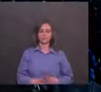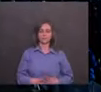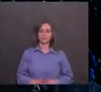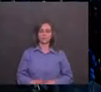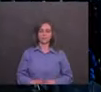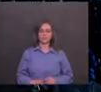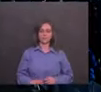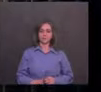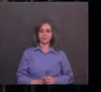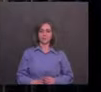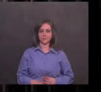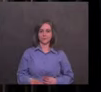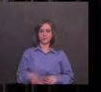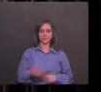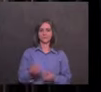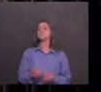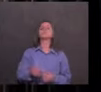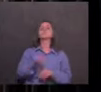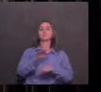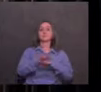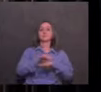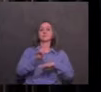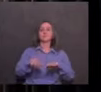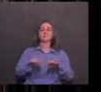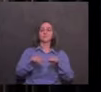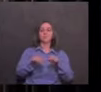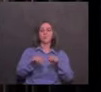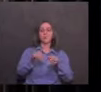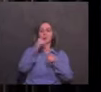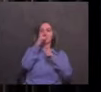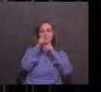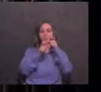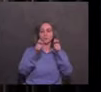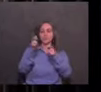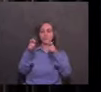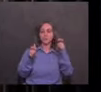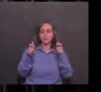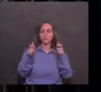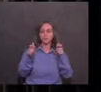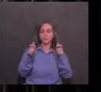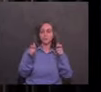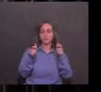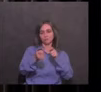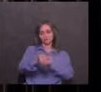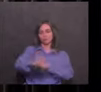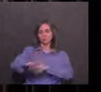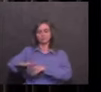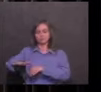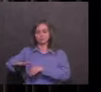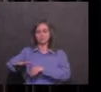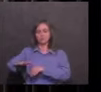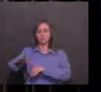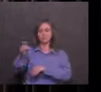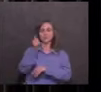Für alle Kinder, Jugendlichen und Familien, dass sie sich von Christus